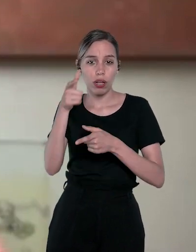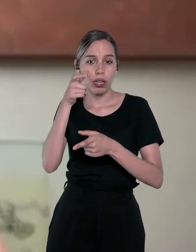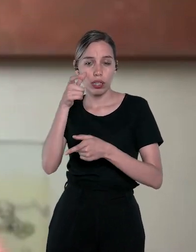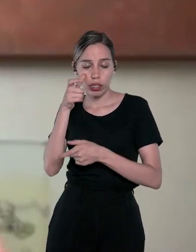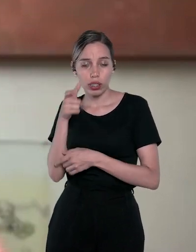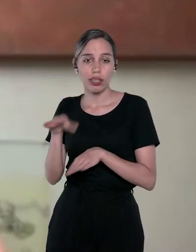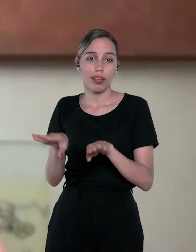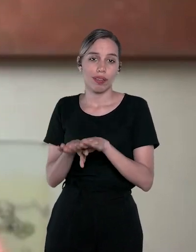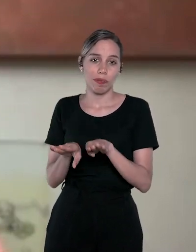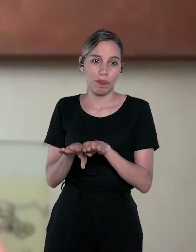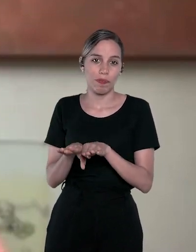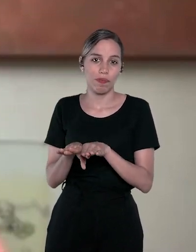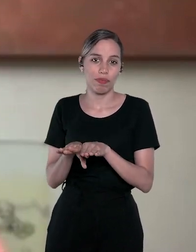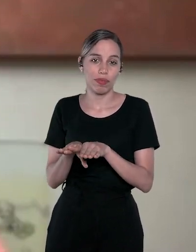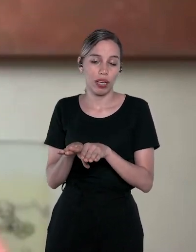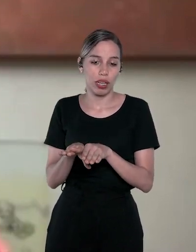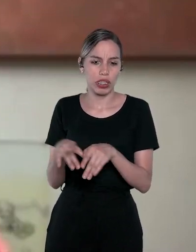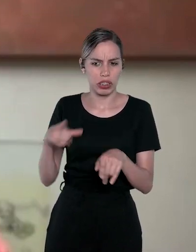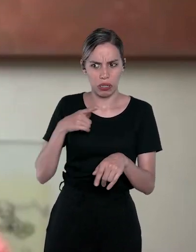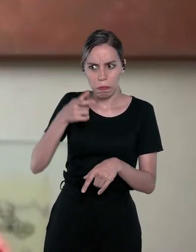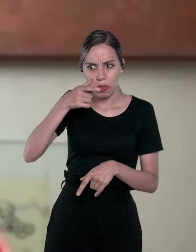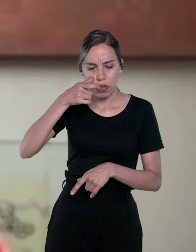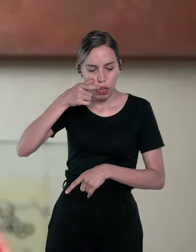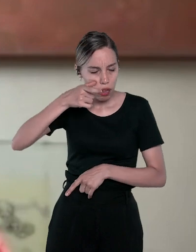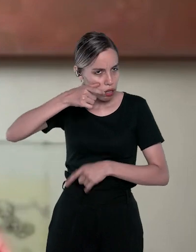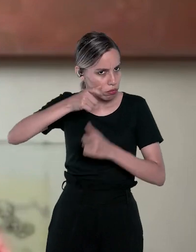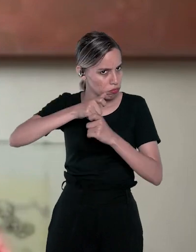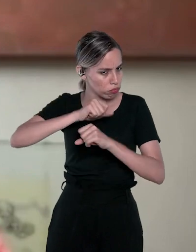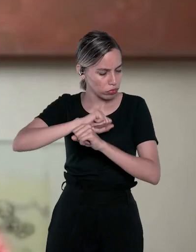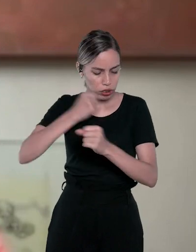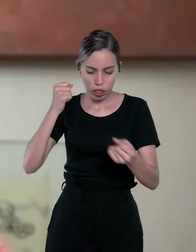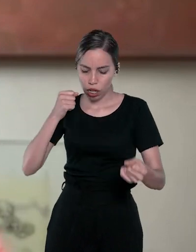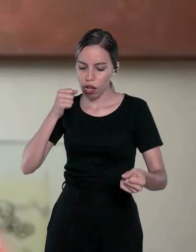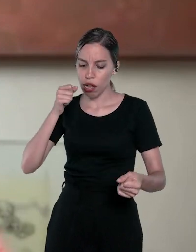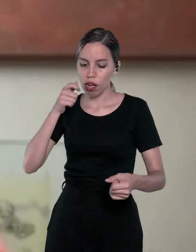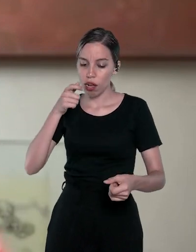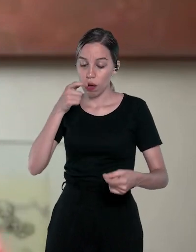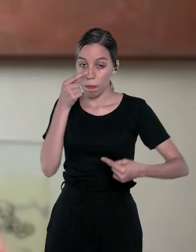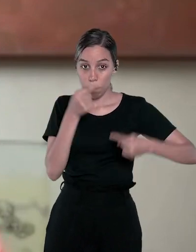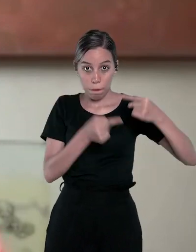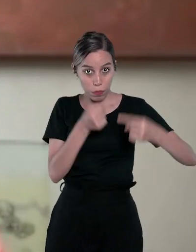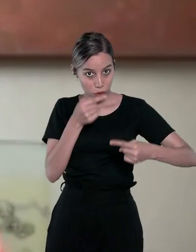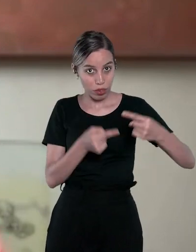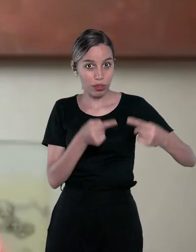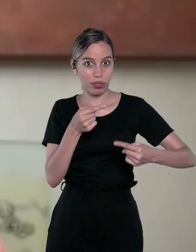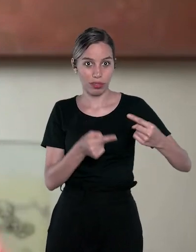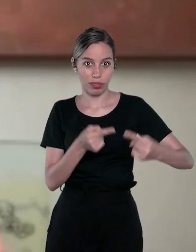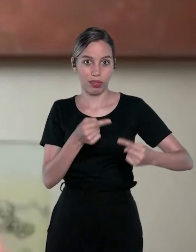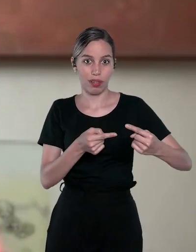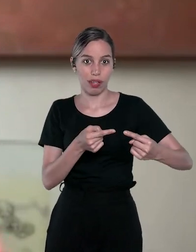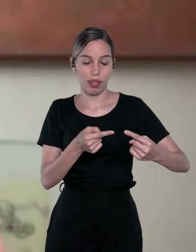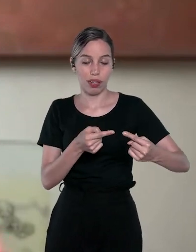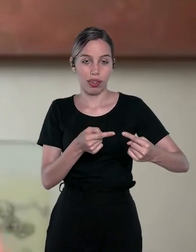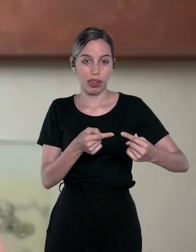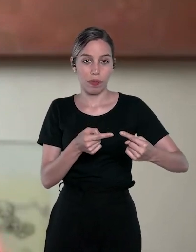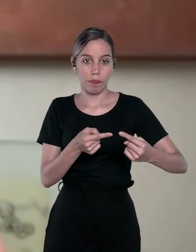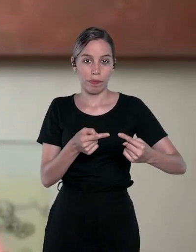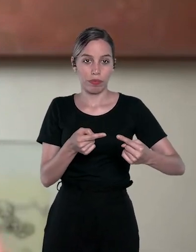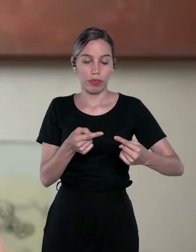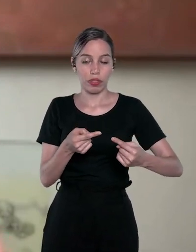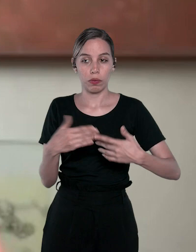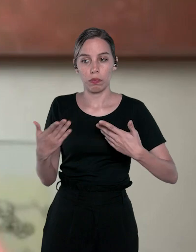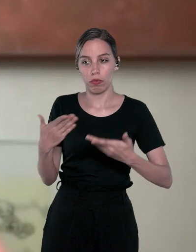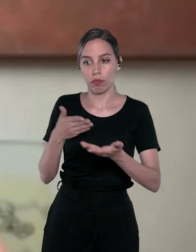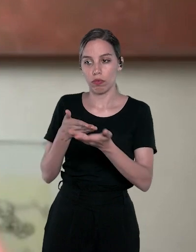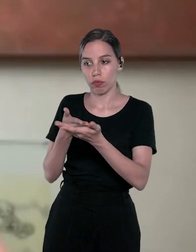grande interesse em política. E logo que ingressei na faculdade, era a